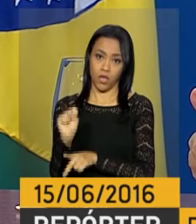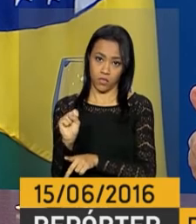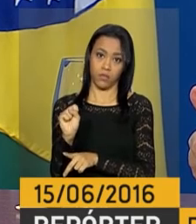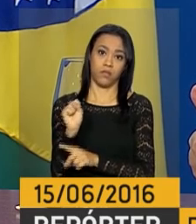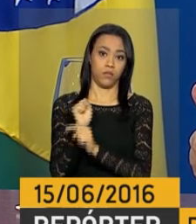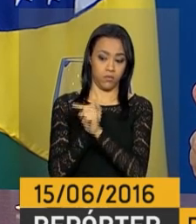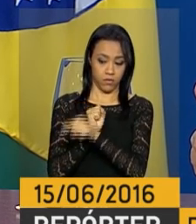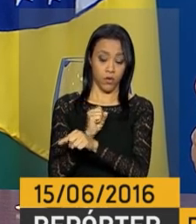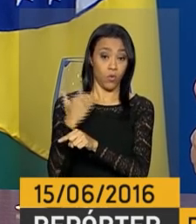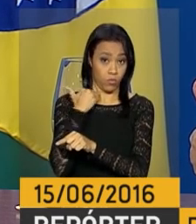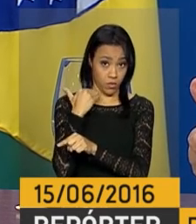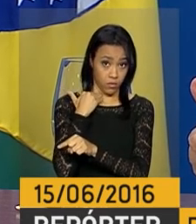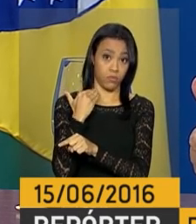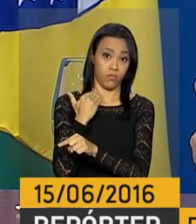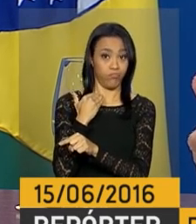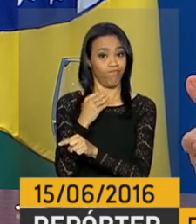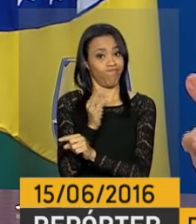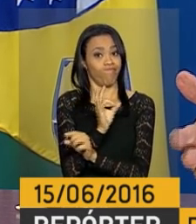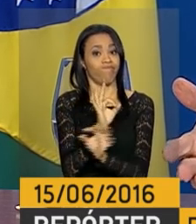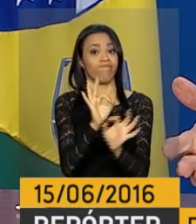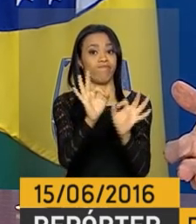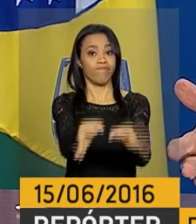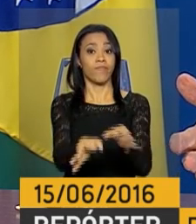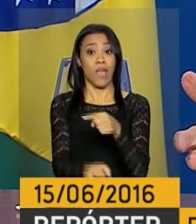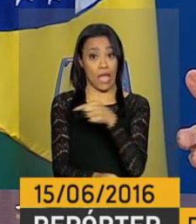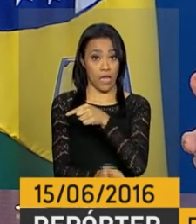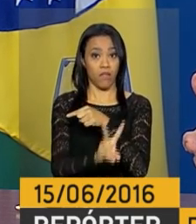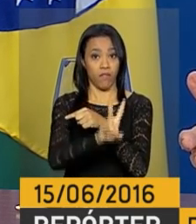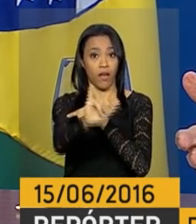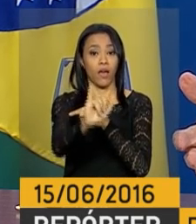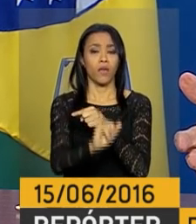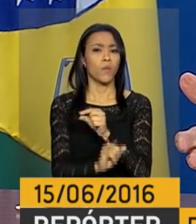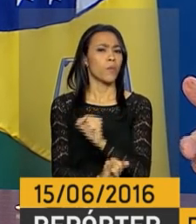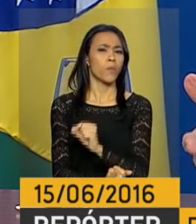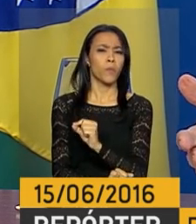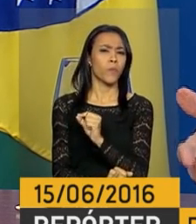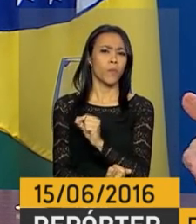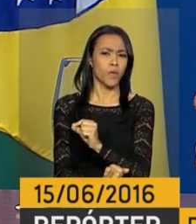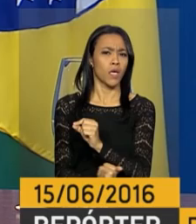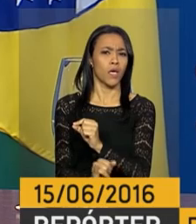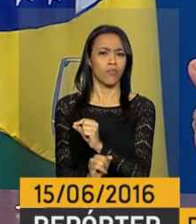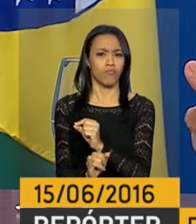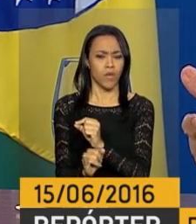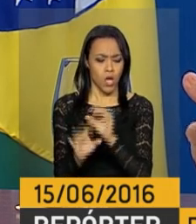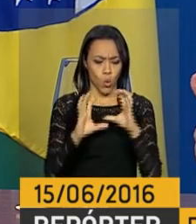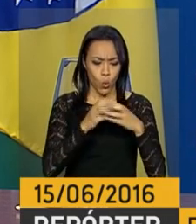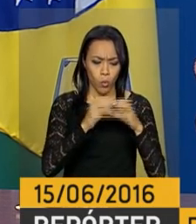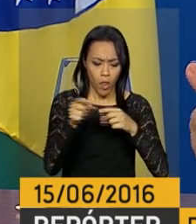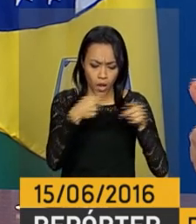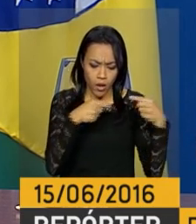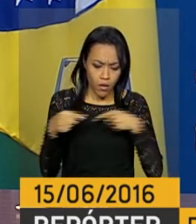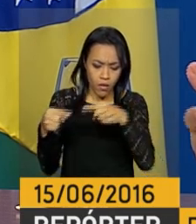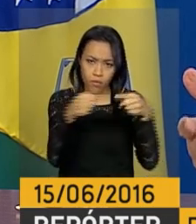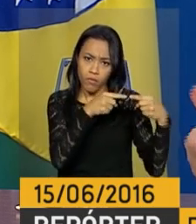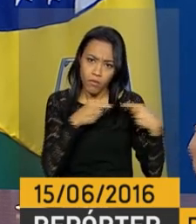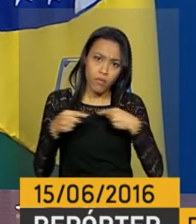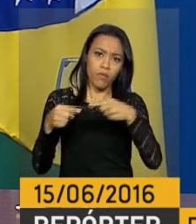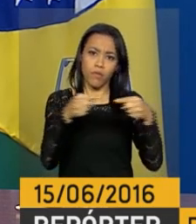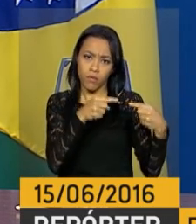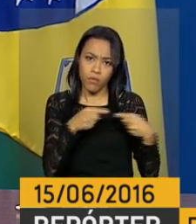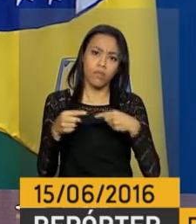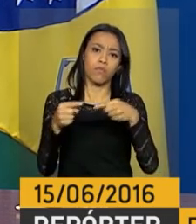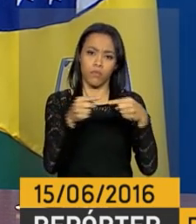certamente vai, eh, ser objeto de discussões com as autoridades